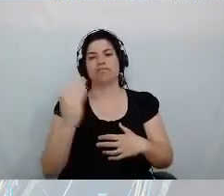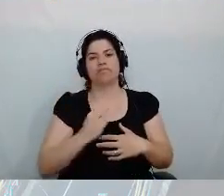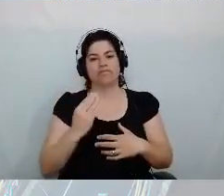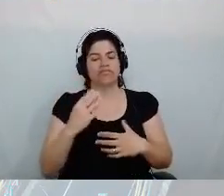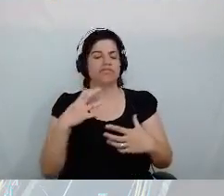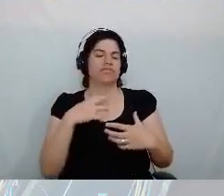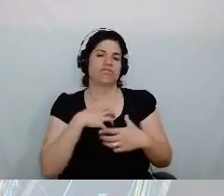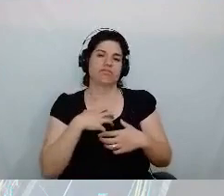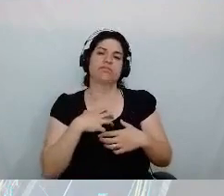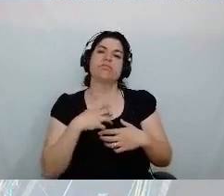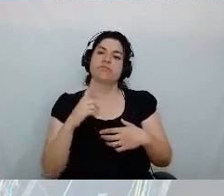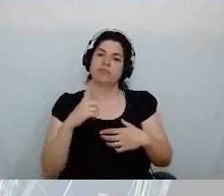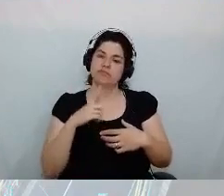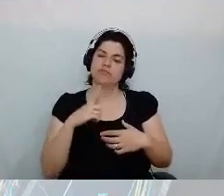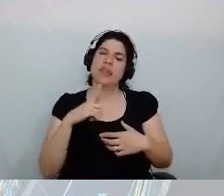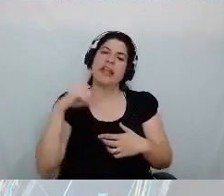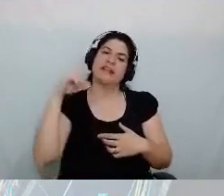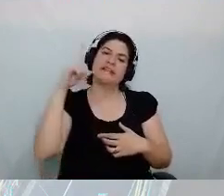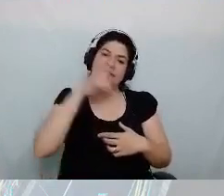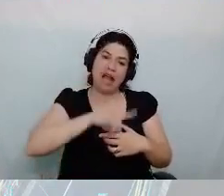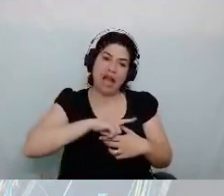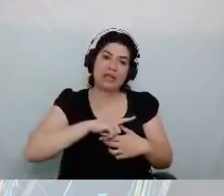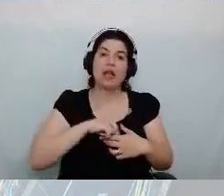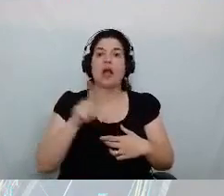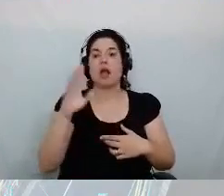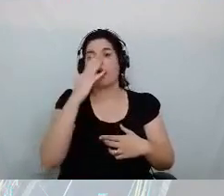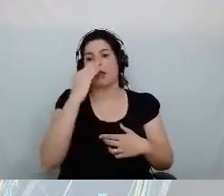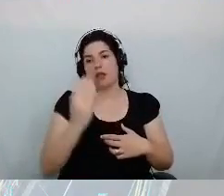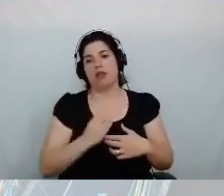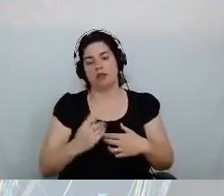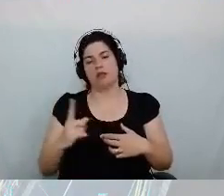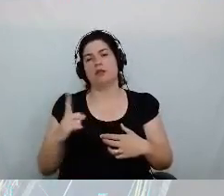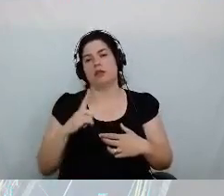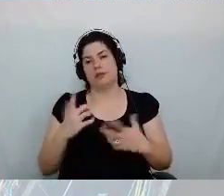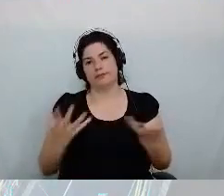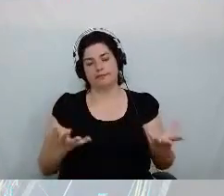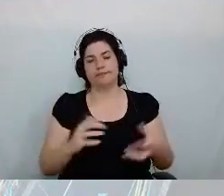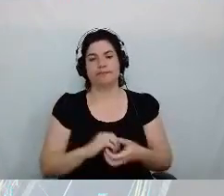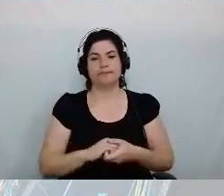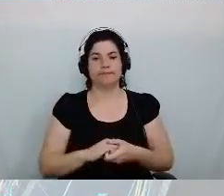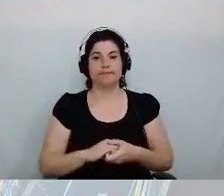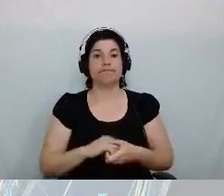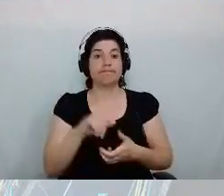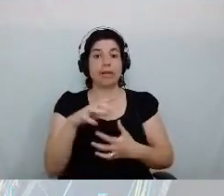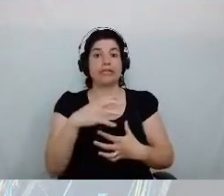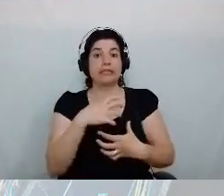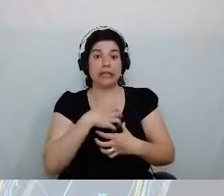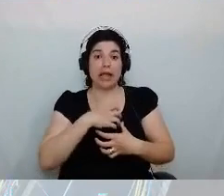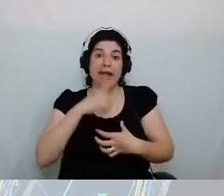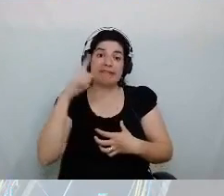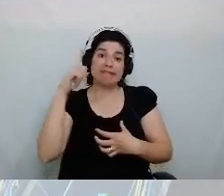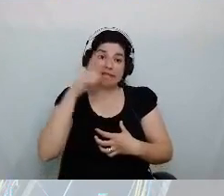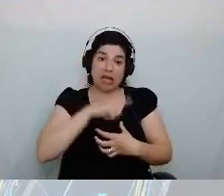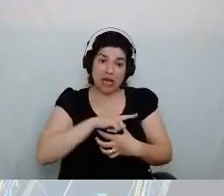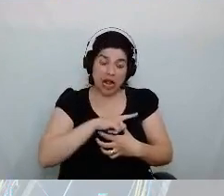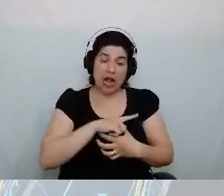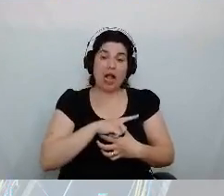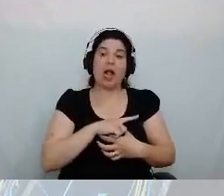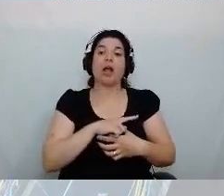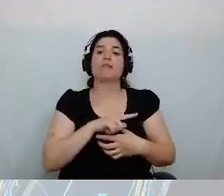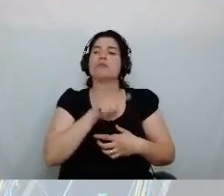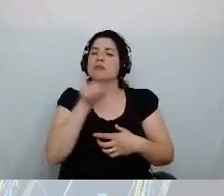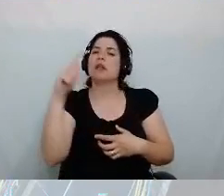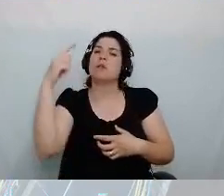a sensação de falha, né? Bom, nessa sensação de falhar, vocês têm